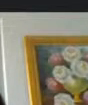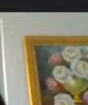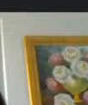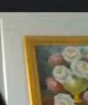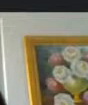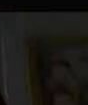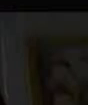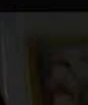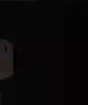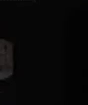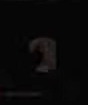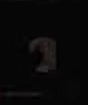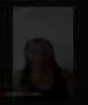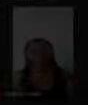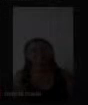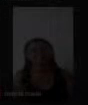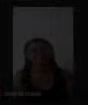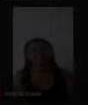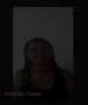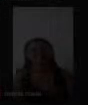lá. Perfeito.